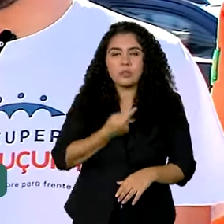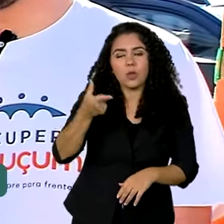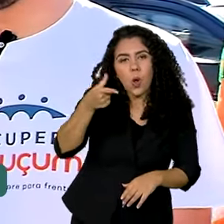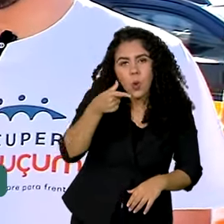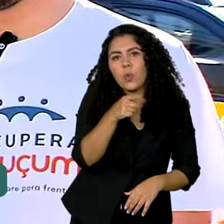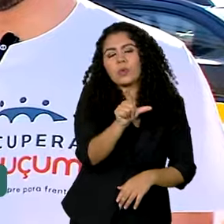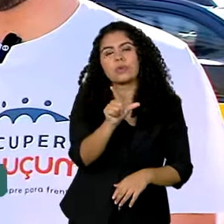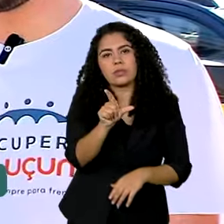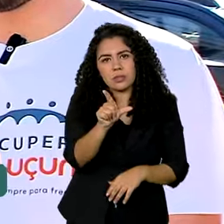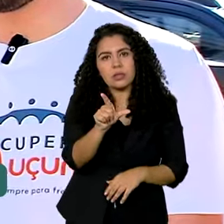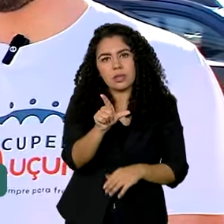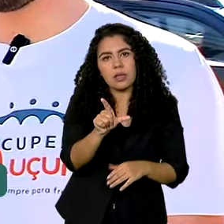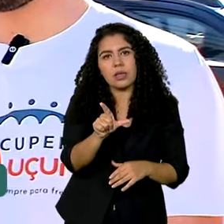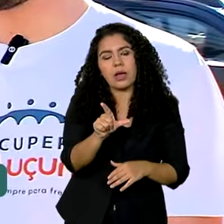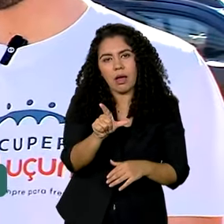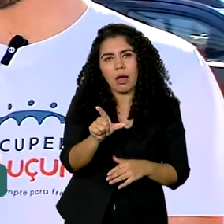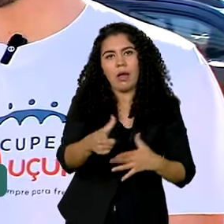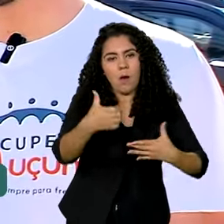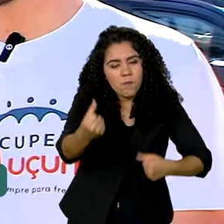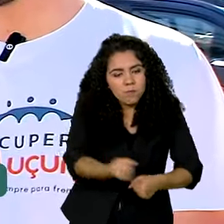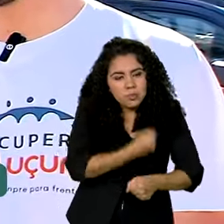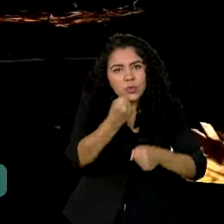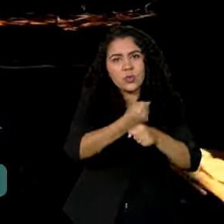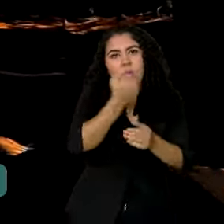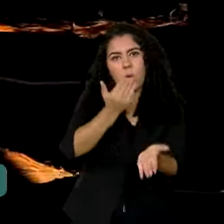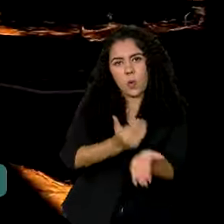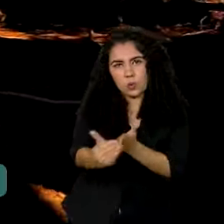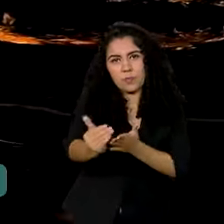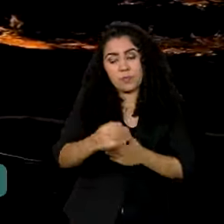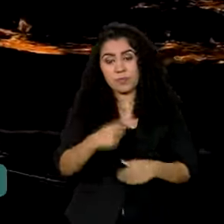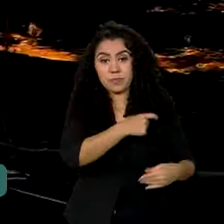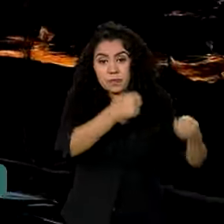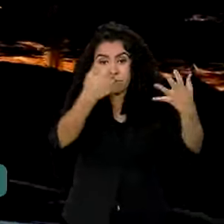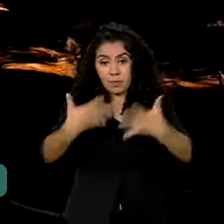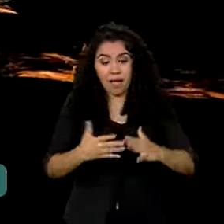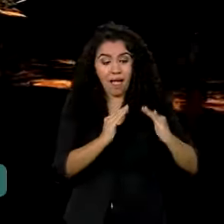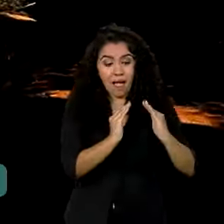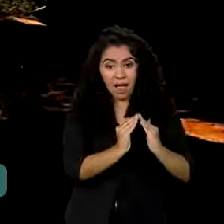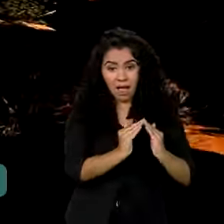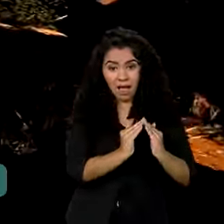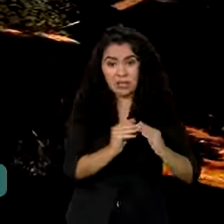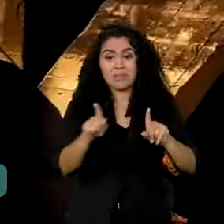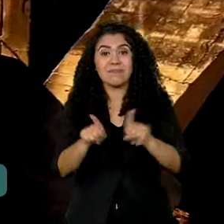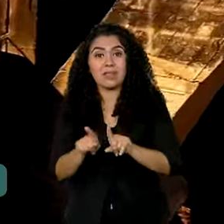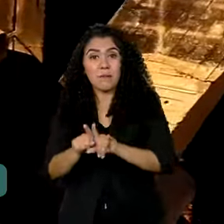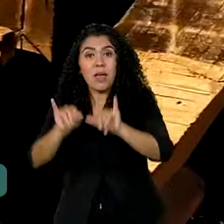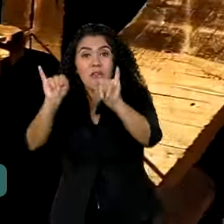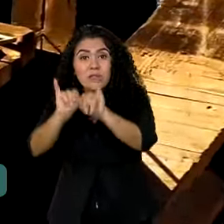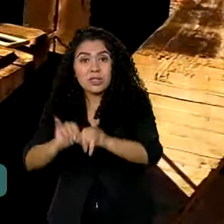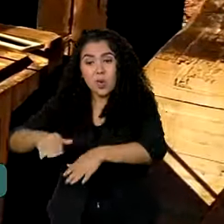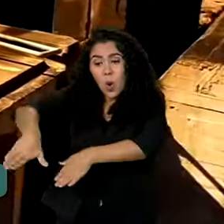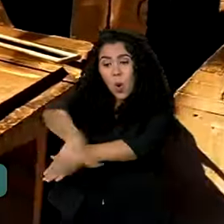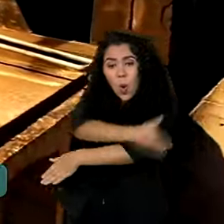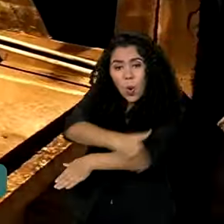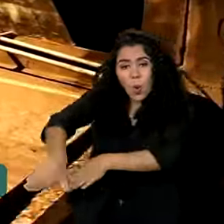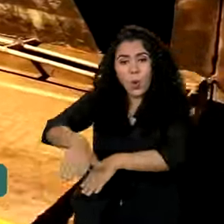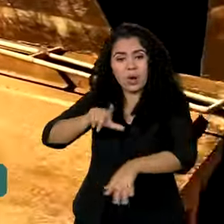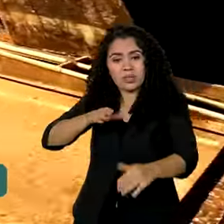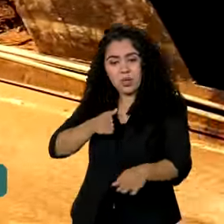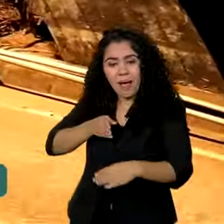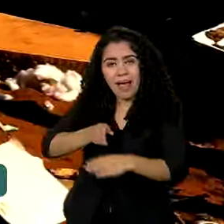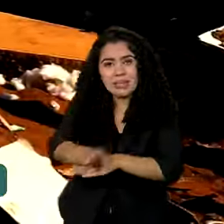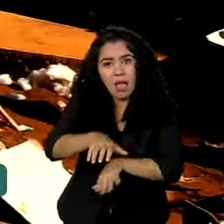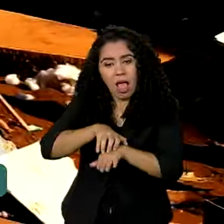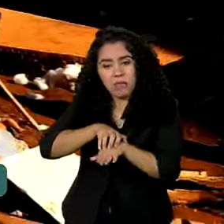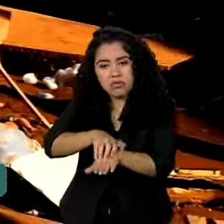ter o início da construção das casas. Habitação e também infraestrutura, estradas de acesso,